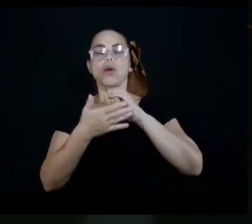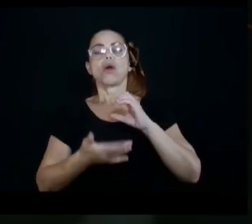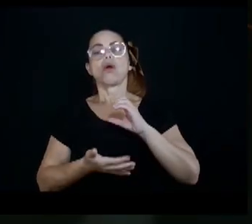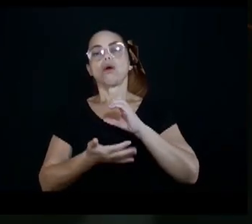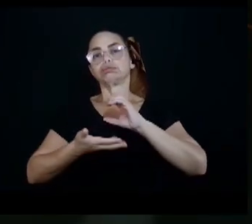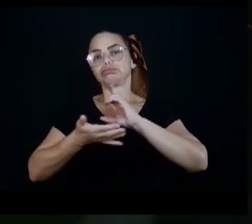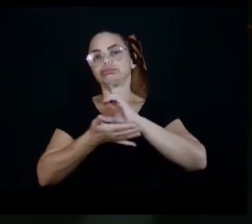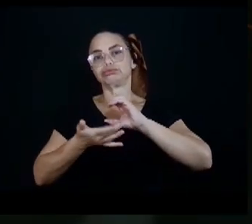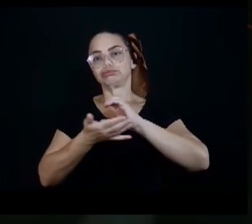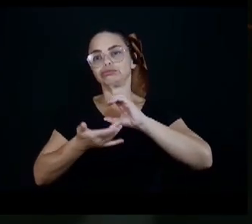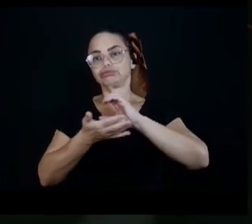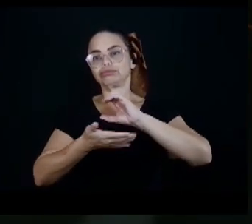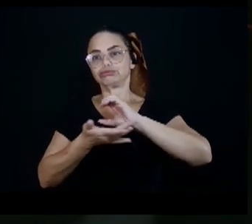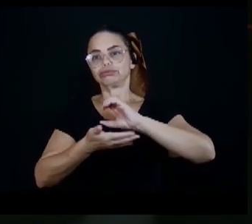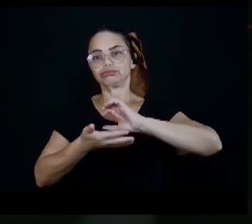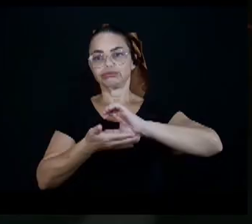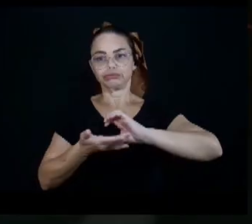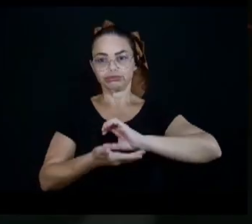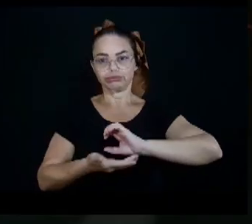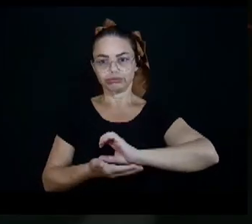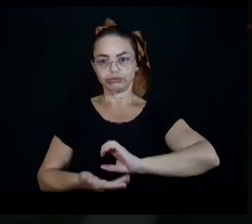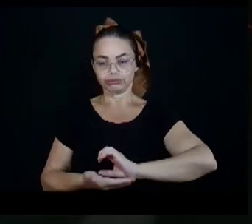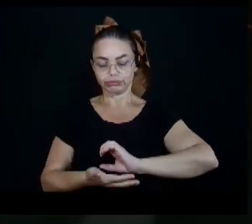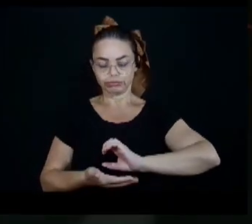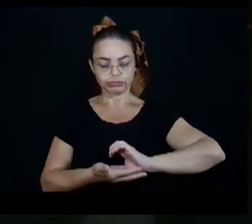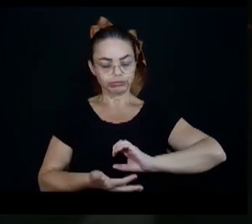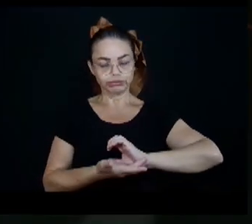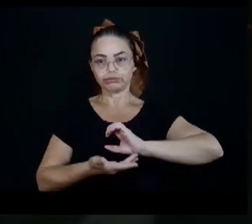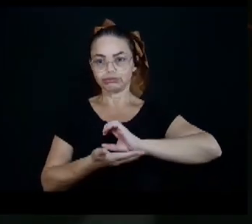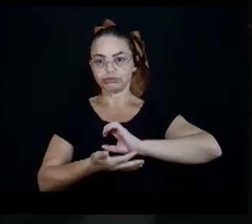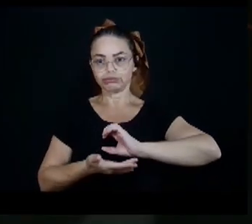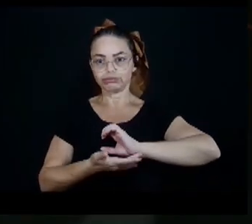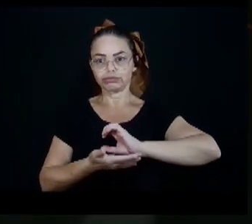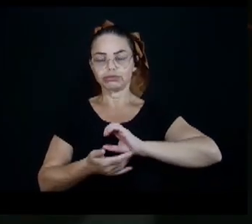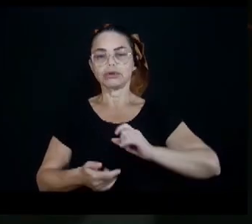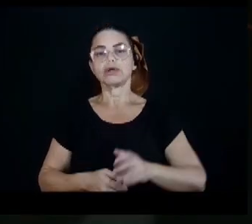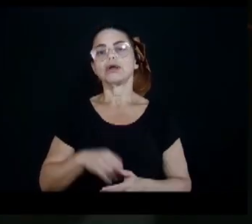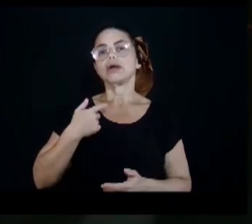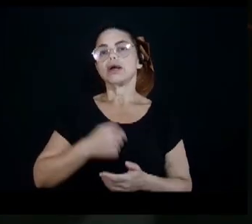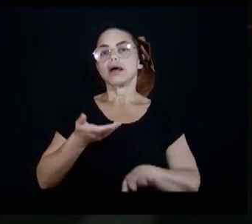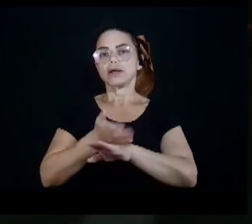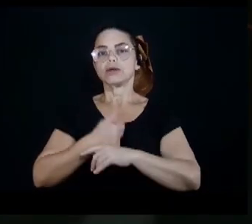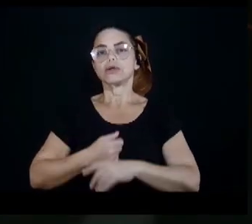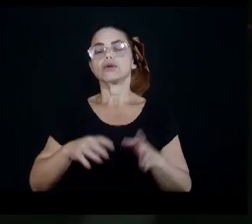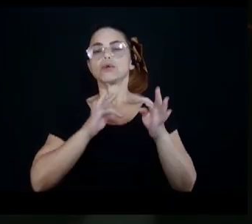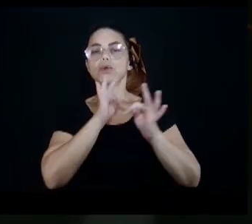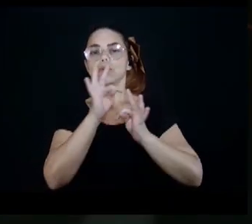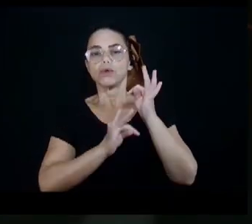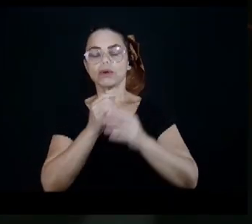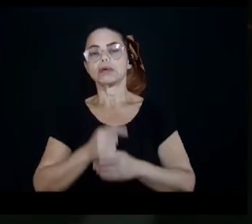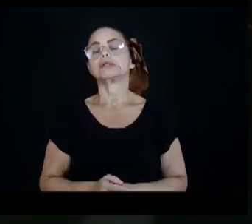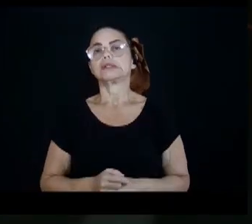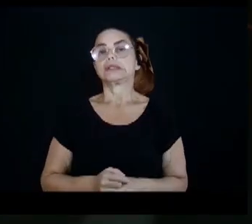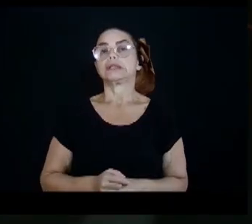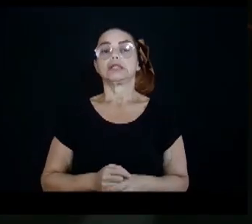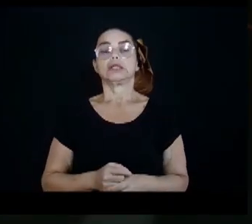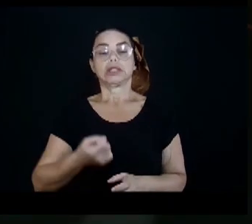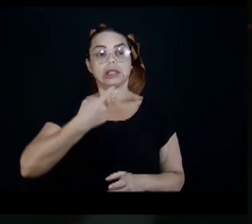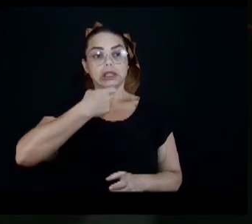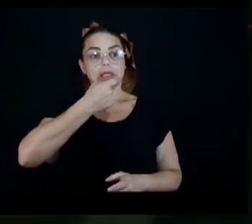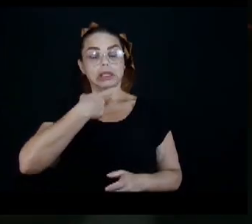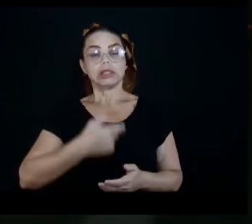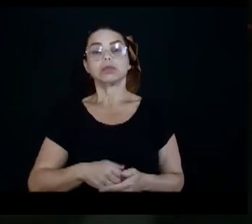antes mesmo de iniciar o tratamento. Agora, aqui no Brasil, o crescimento acelerado dessas medicações também começa a